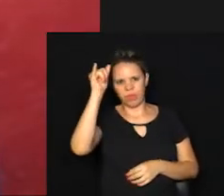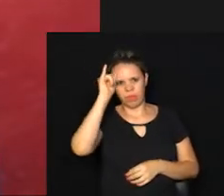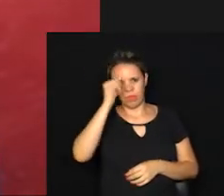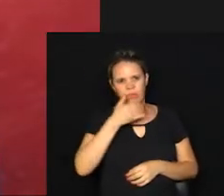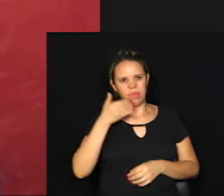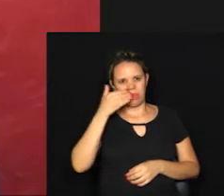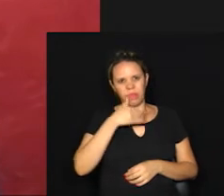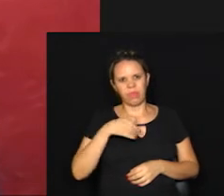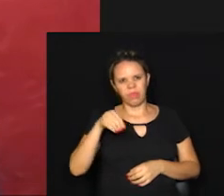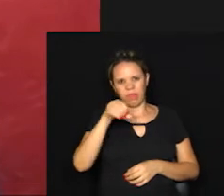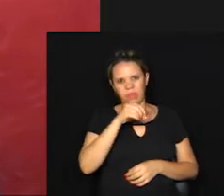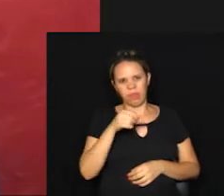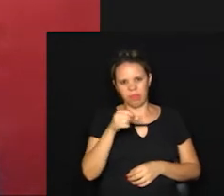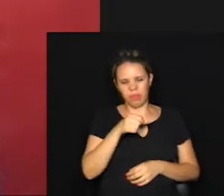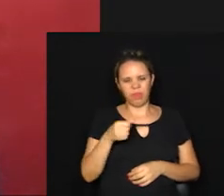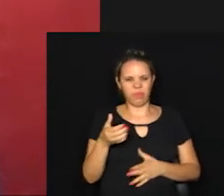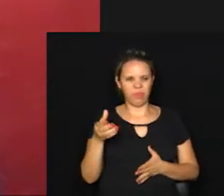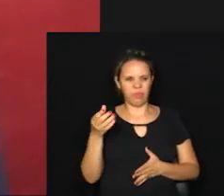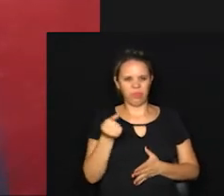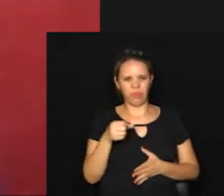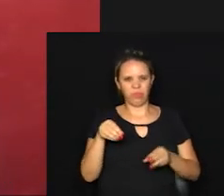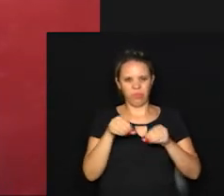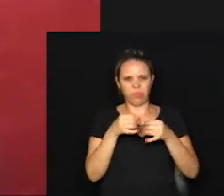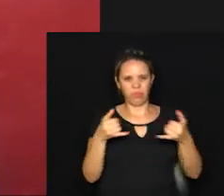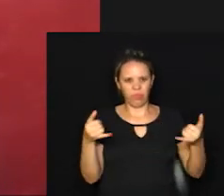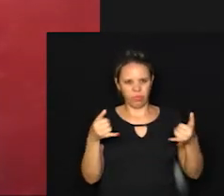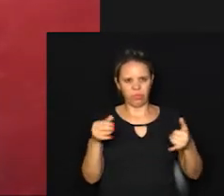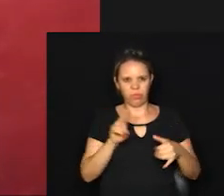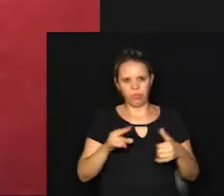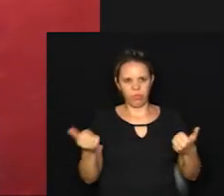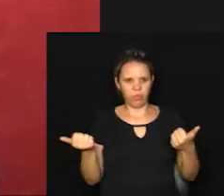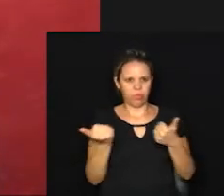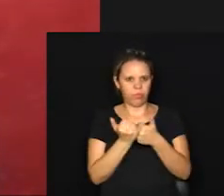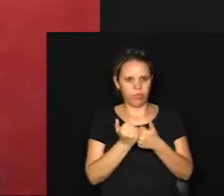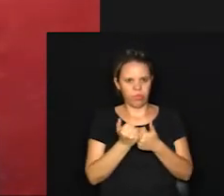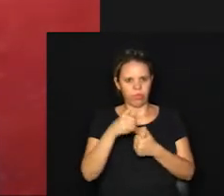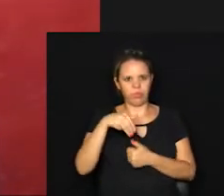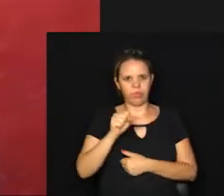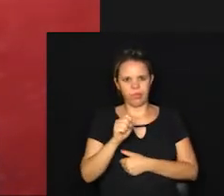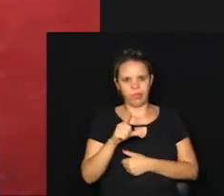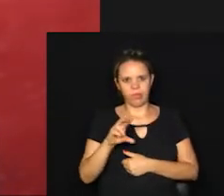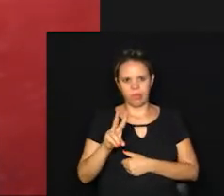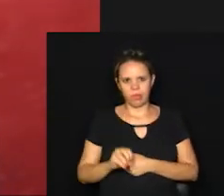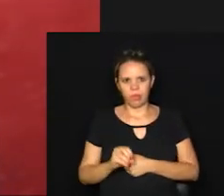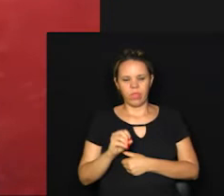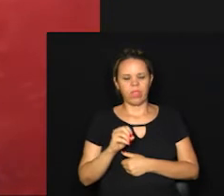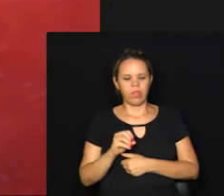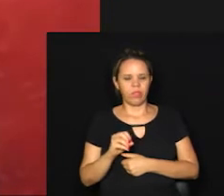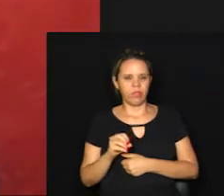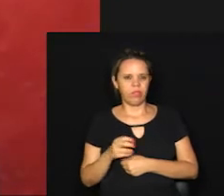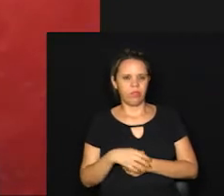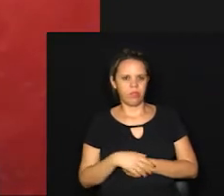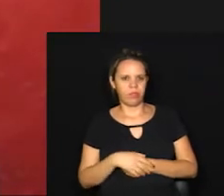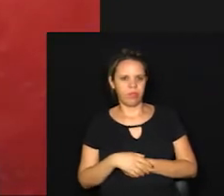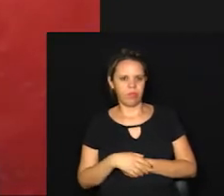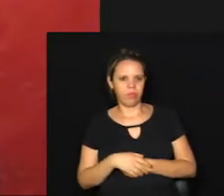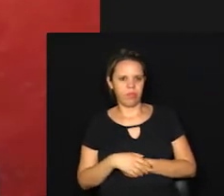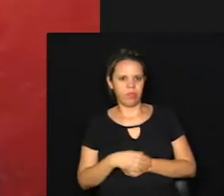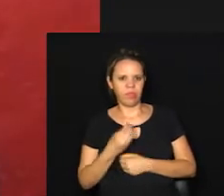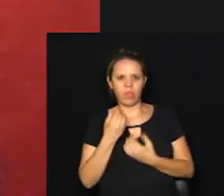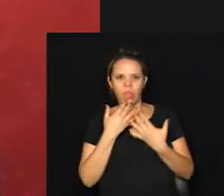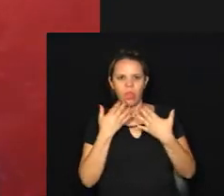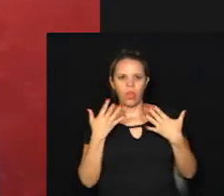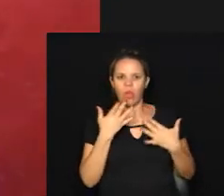açúcar refinado, né? No lugar, vamos usar aí o açúcar mascavo, que além de adoçar, vai dar uma cor